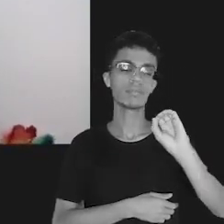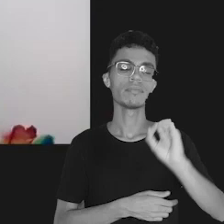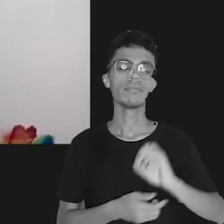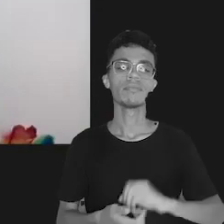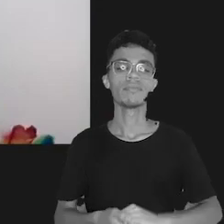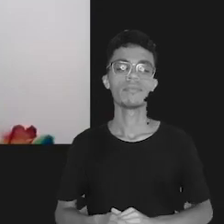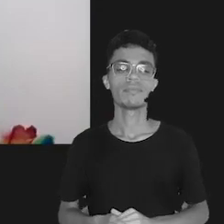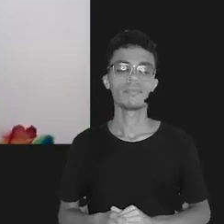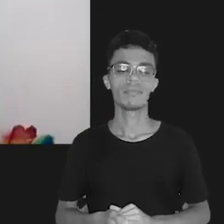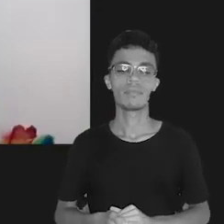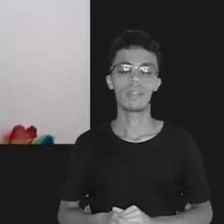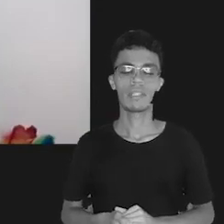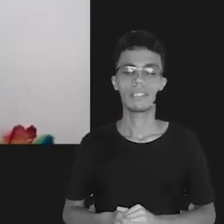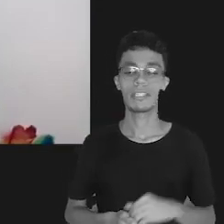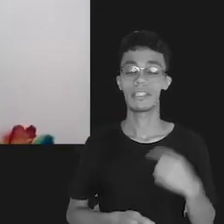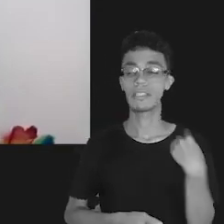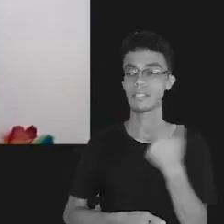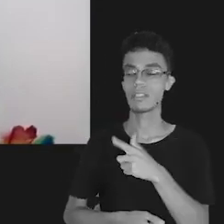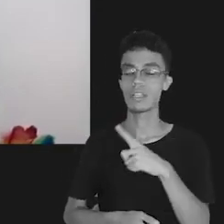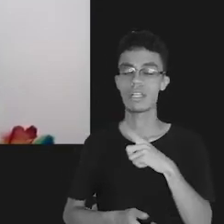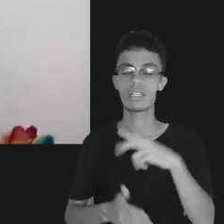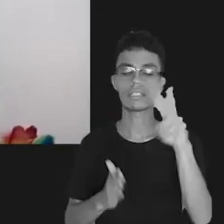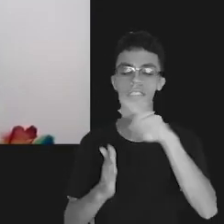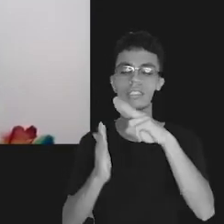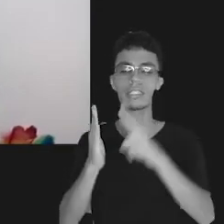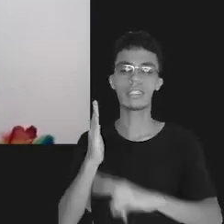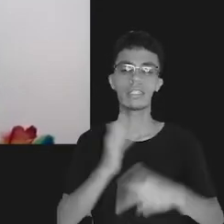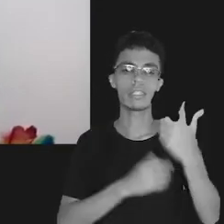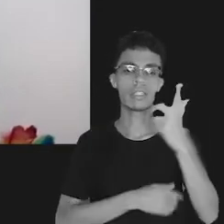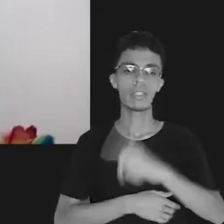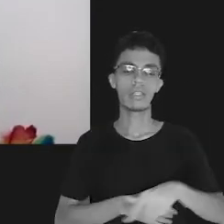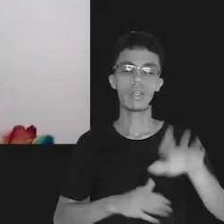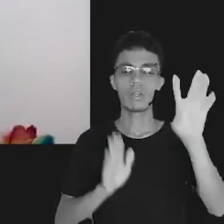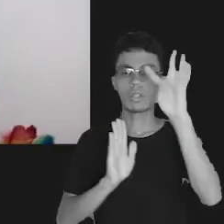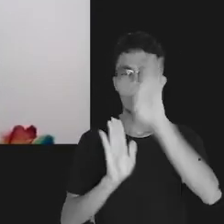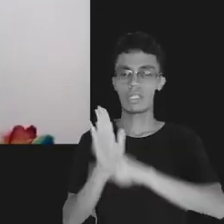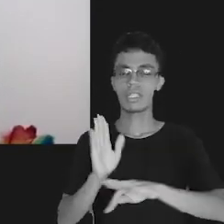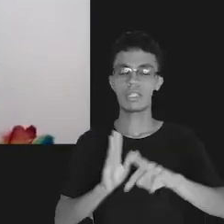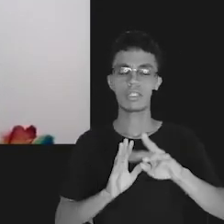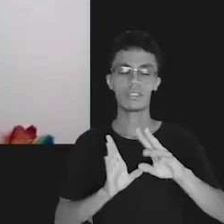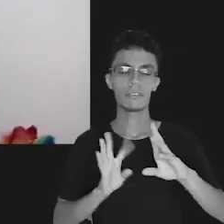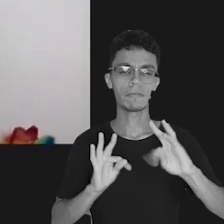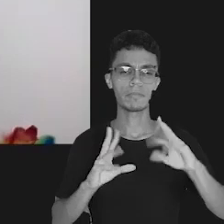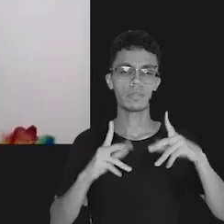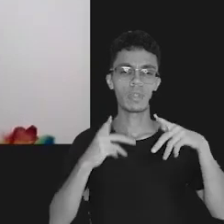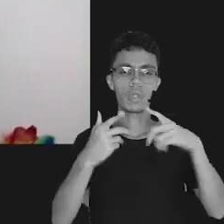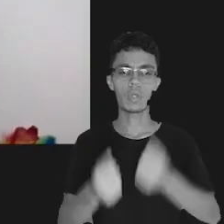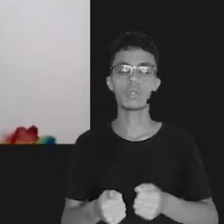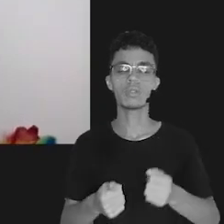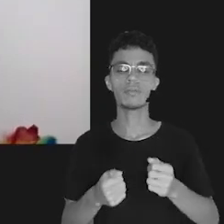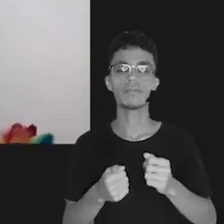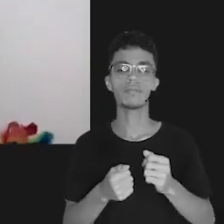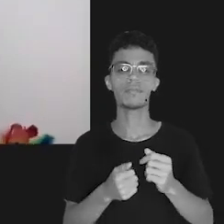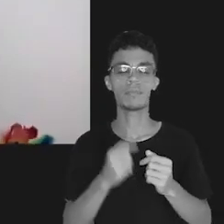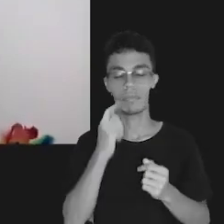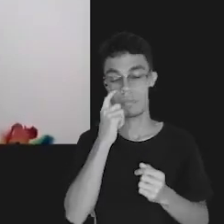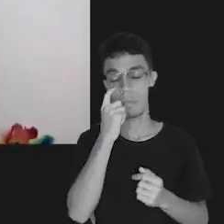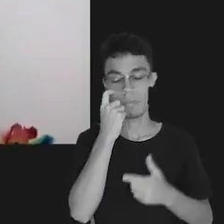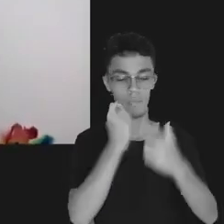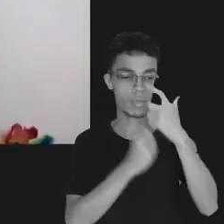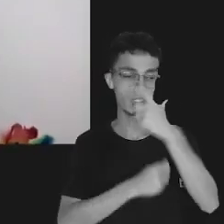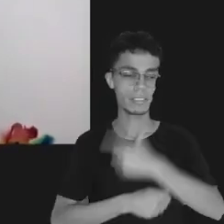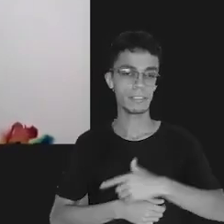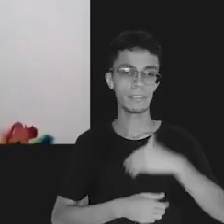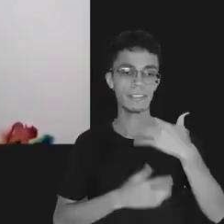assim, né, que a gente está tendo aqui, relendo, né, todos os textos, né, da obra dramatúrgica, um mergulho, e eu fico